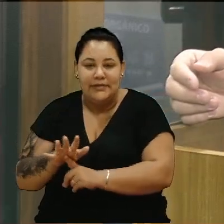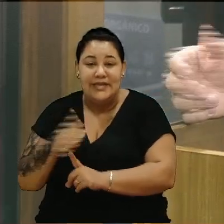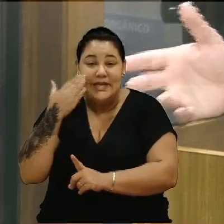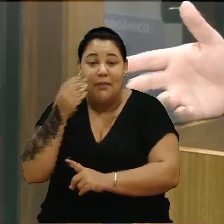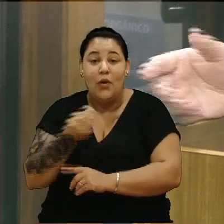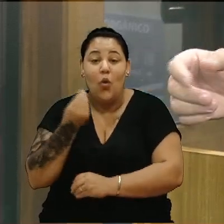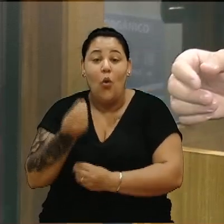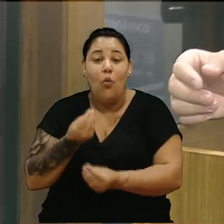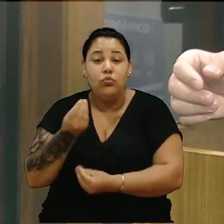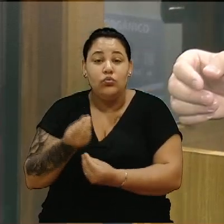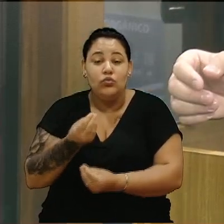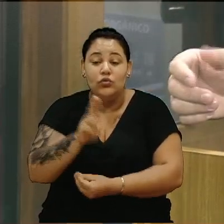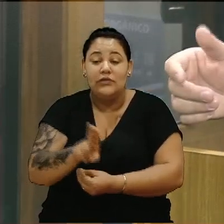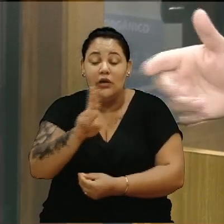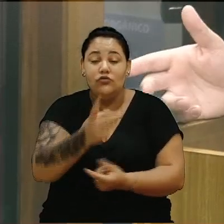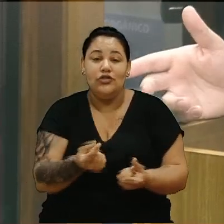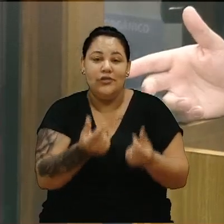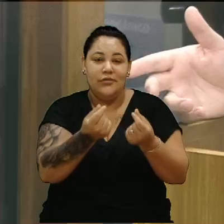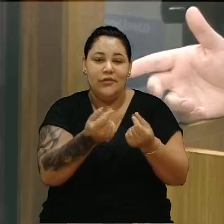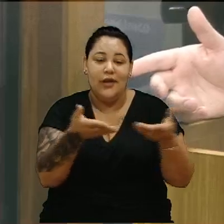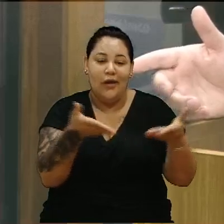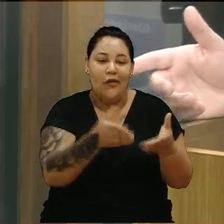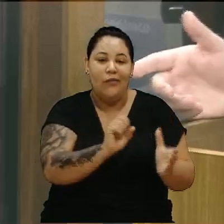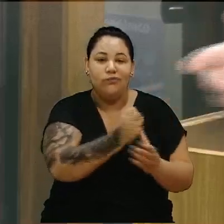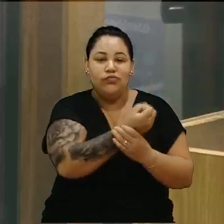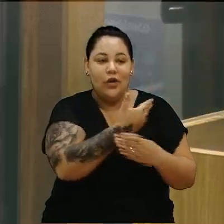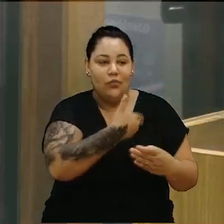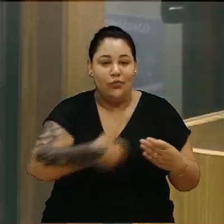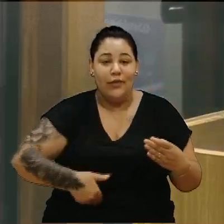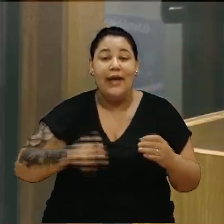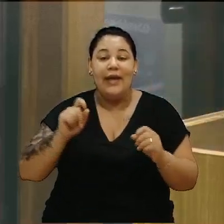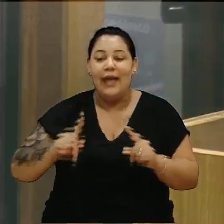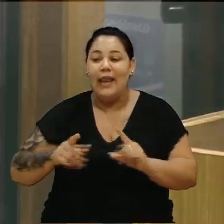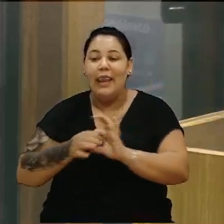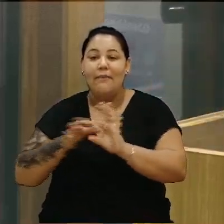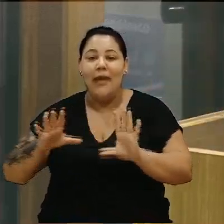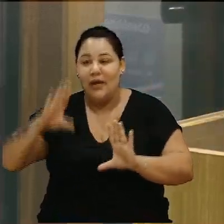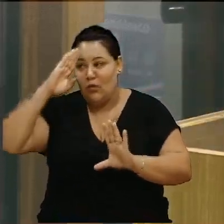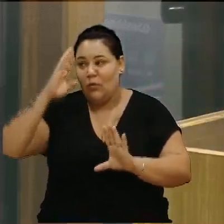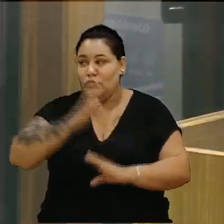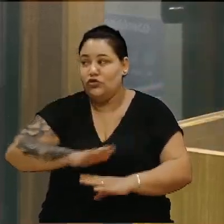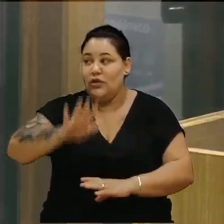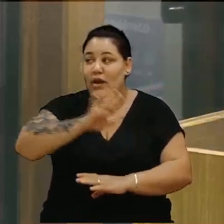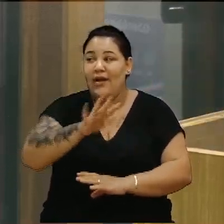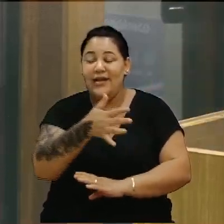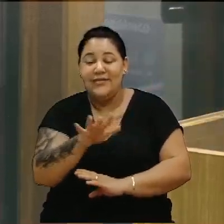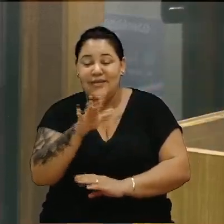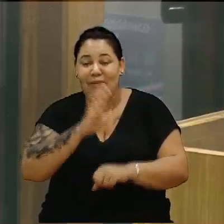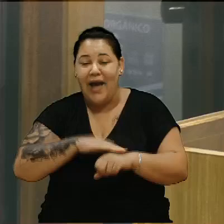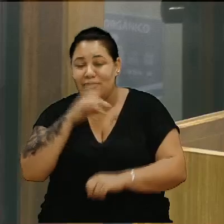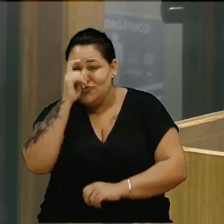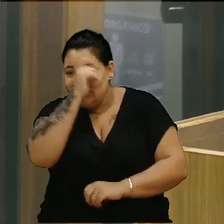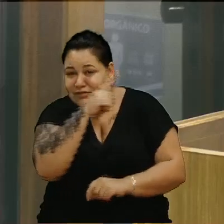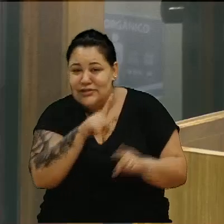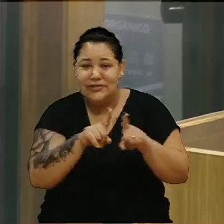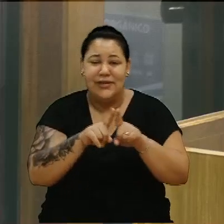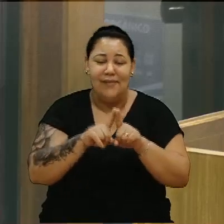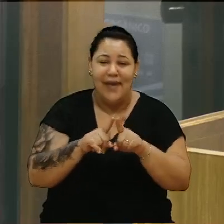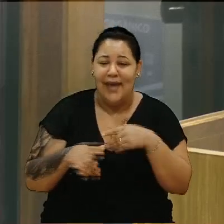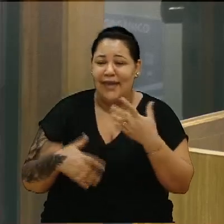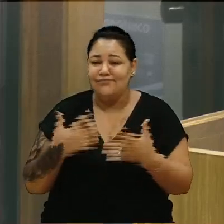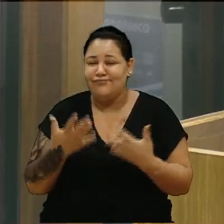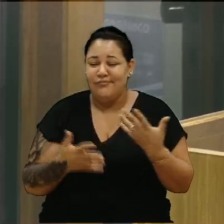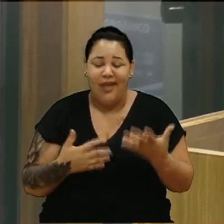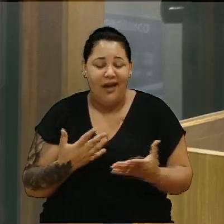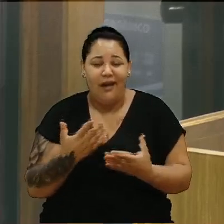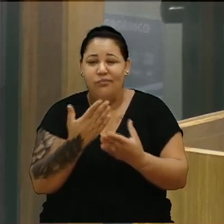está na segurança pública, quem delibera sobre ele é o comando geral, que muitas vezes dificulta essa interlocução, a celeridade processual para que